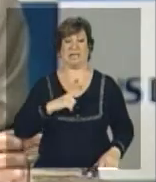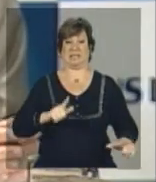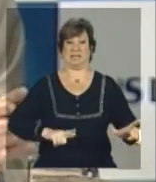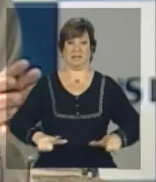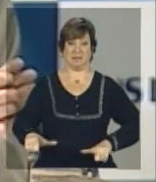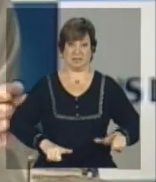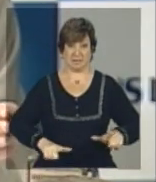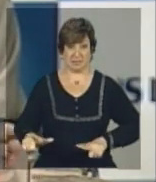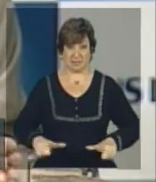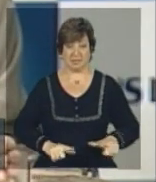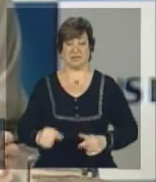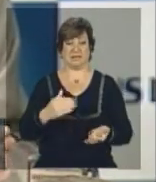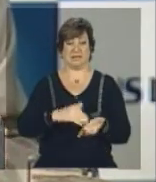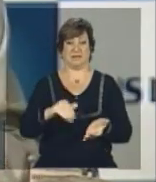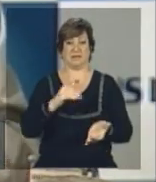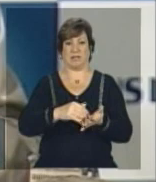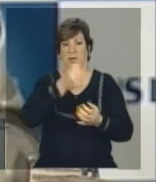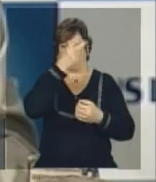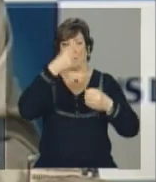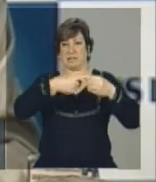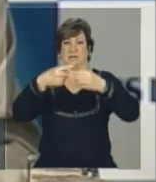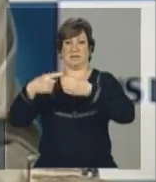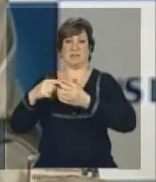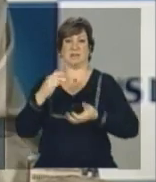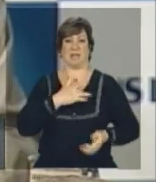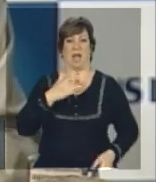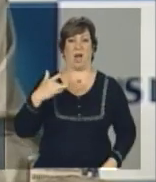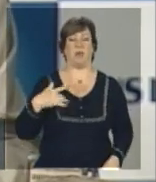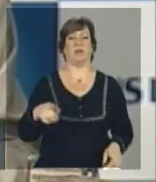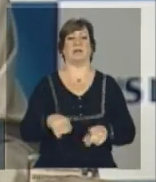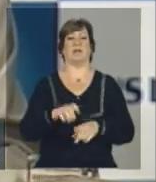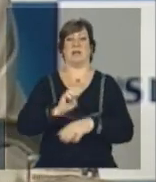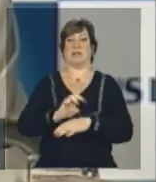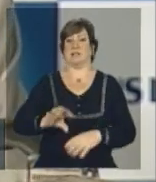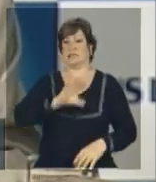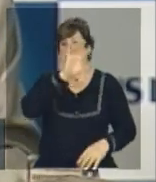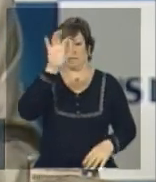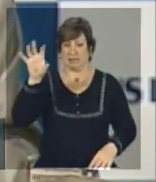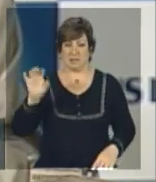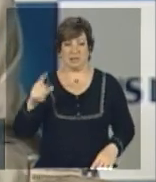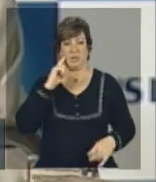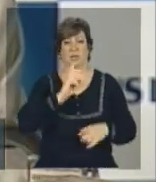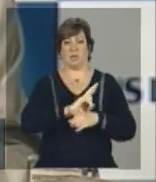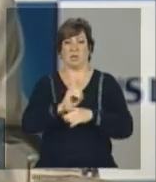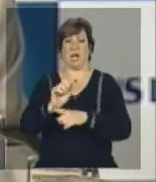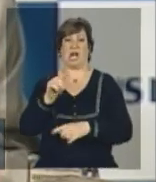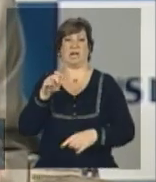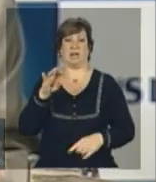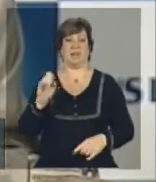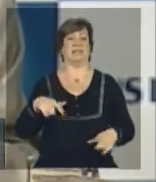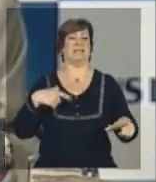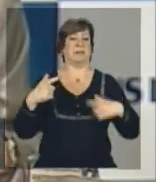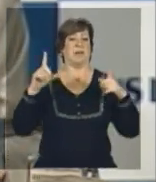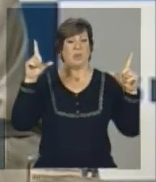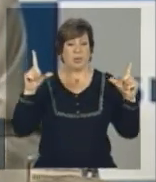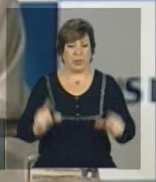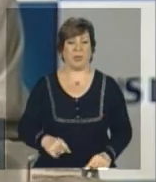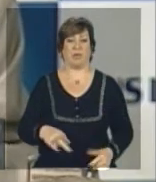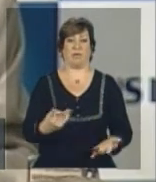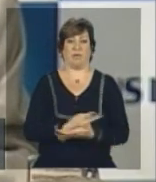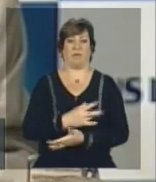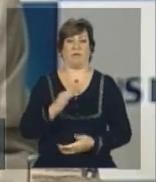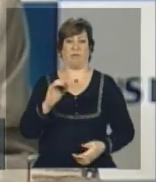ação das secretarias municipais de saúde, das secretarias estaduais, os agentes de controle de endemias trabalhando para reduzir o foco,